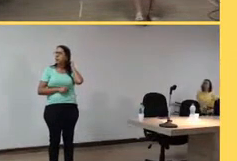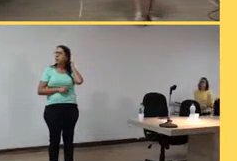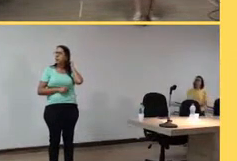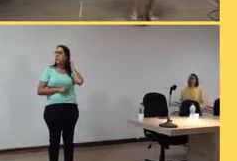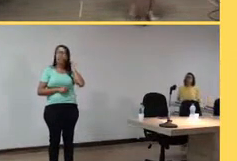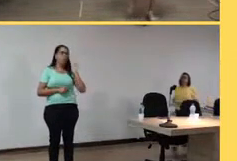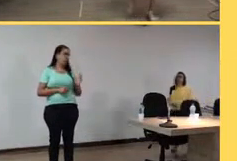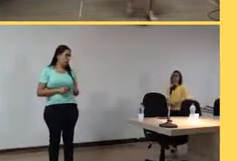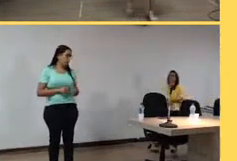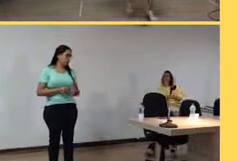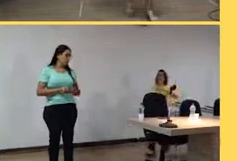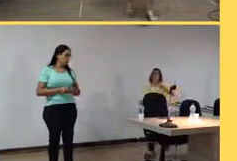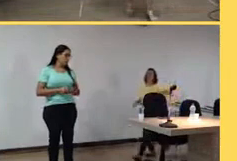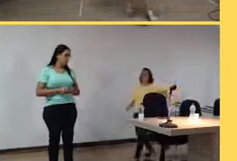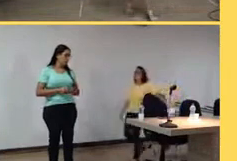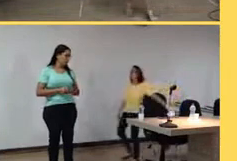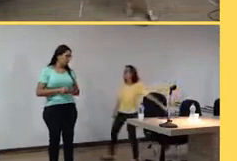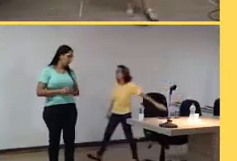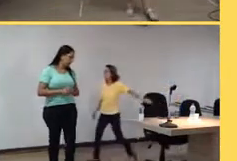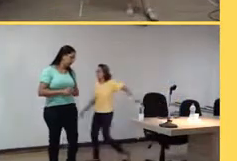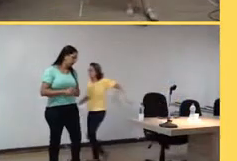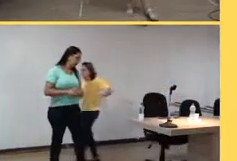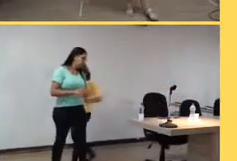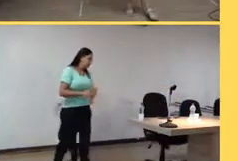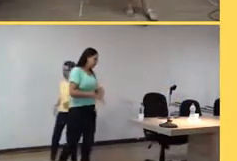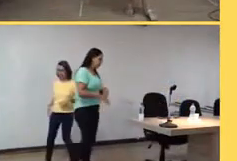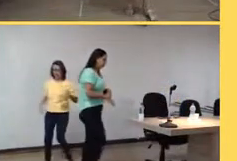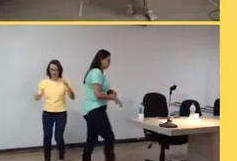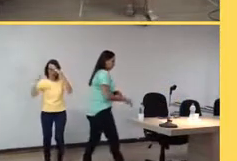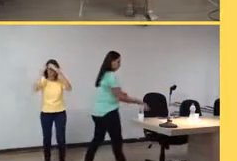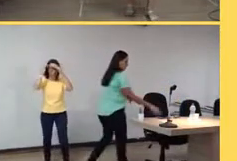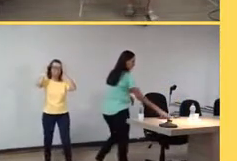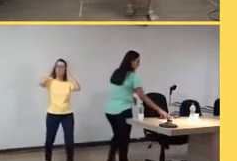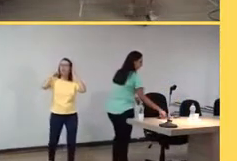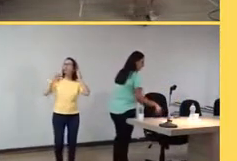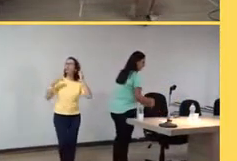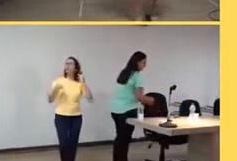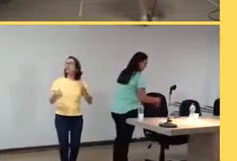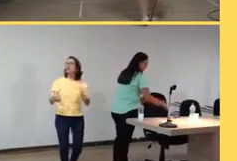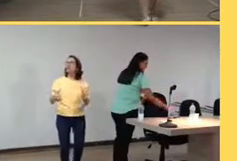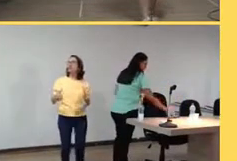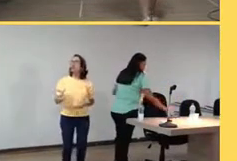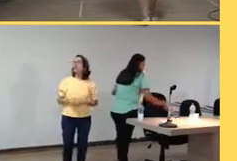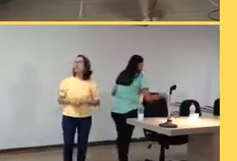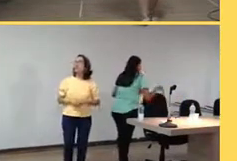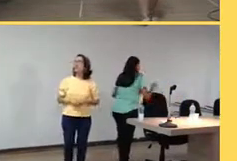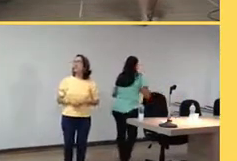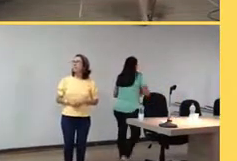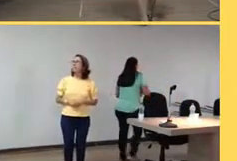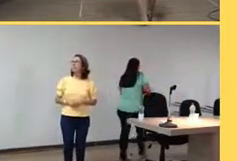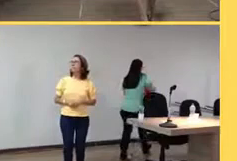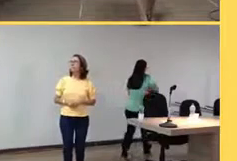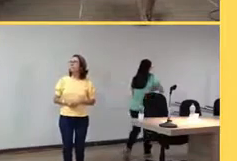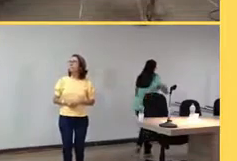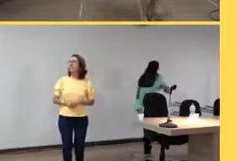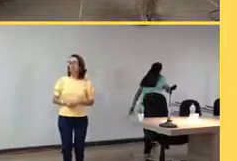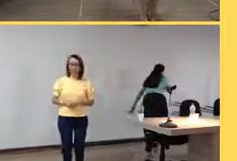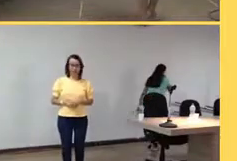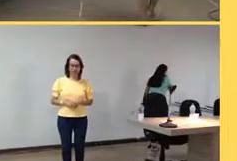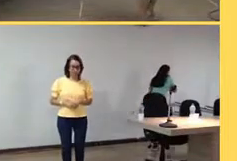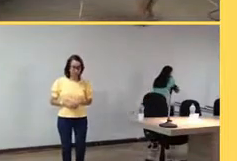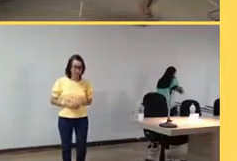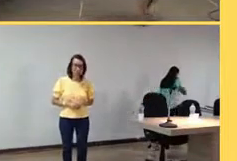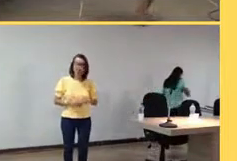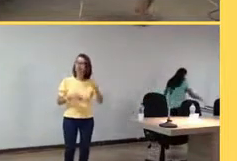Aqui, há caminho, e a gente não... Queria eu ter tempo para